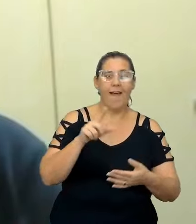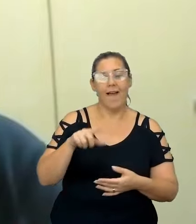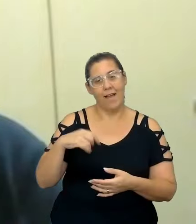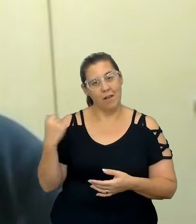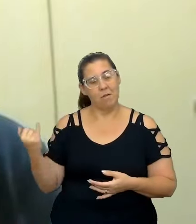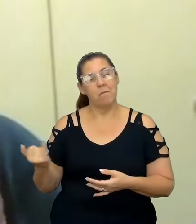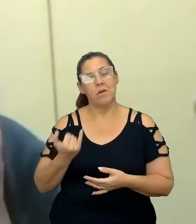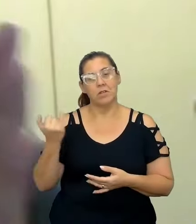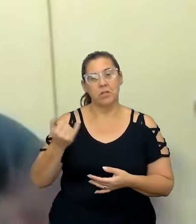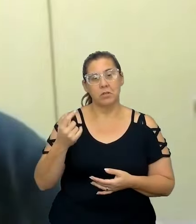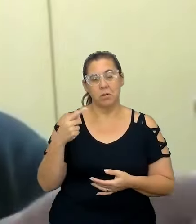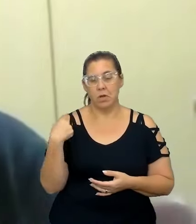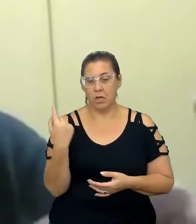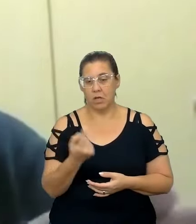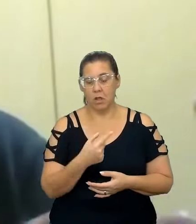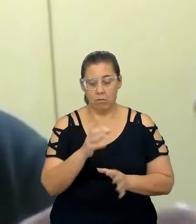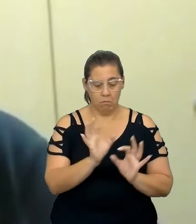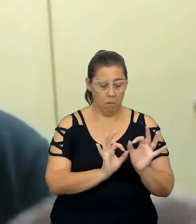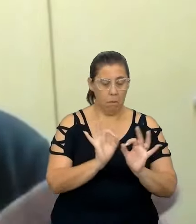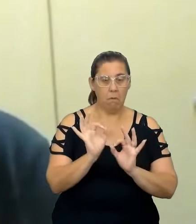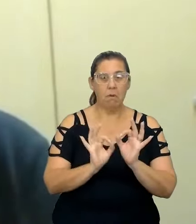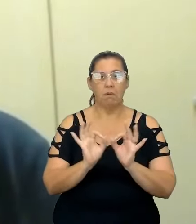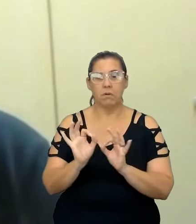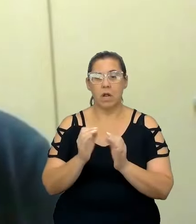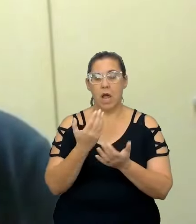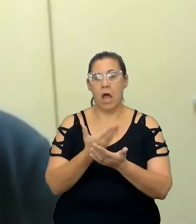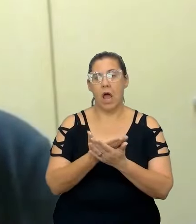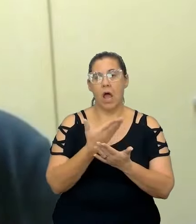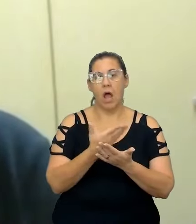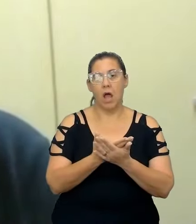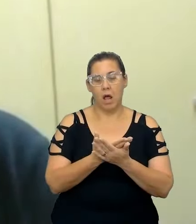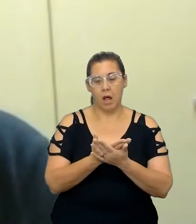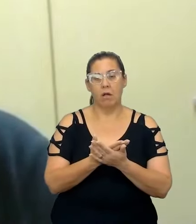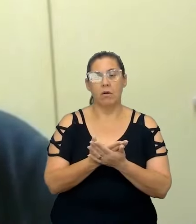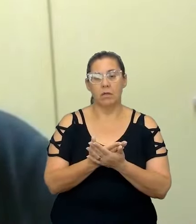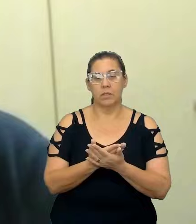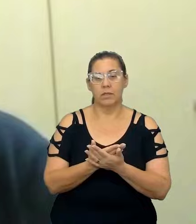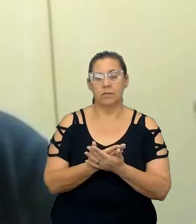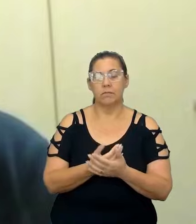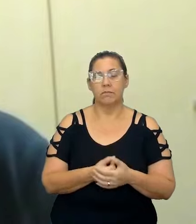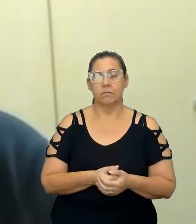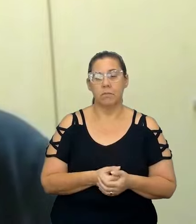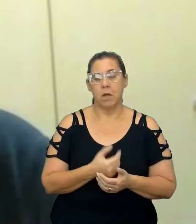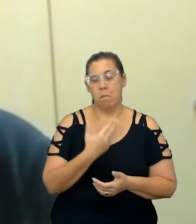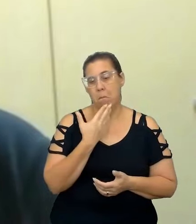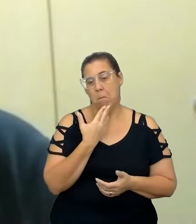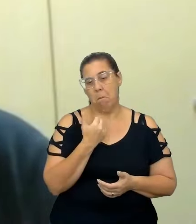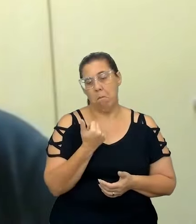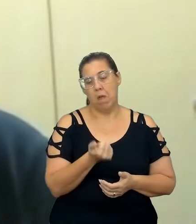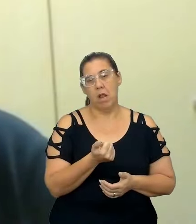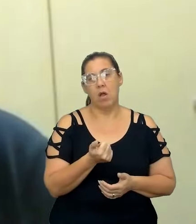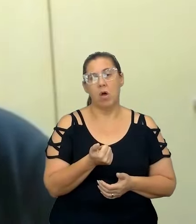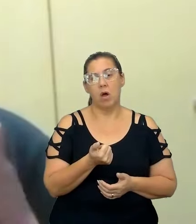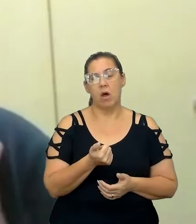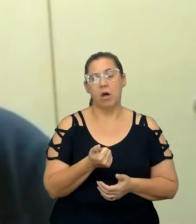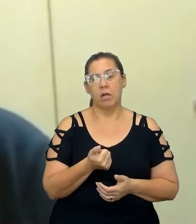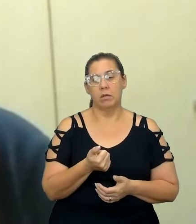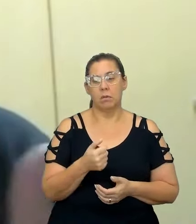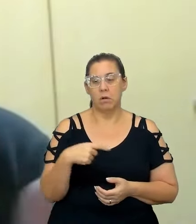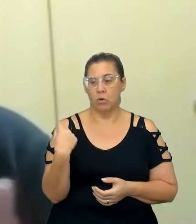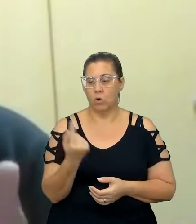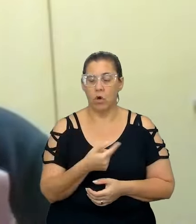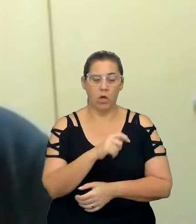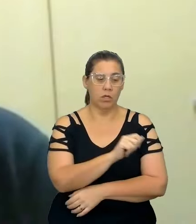fundamental para que nós, planejemos aulas que sejam cada vez mais ricas para os nossos alunos e